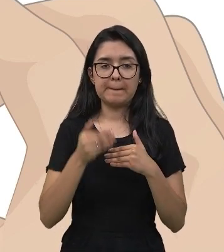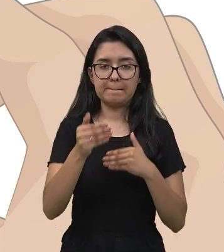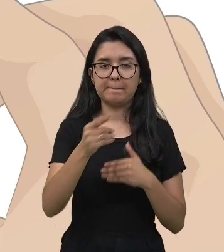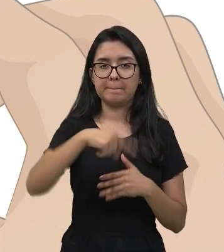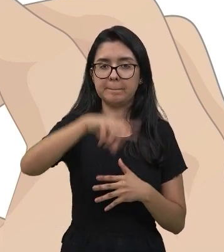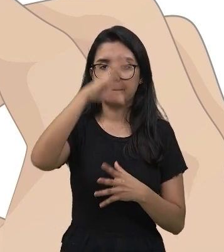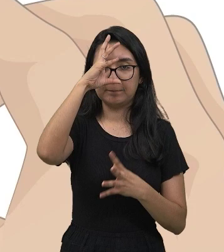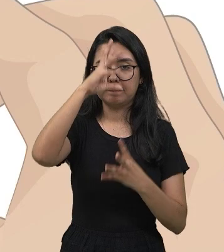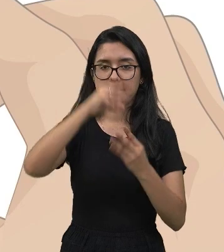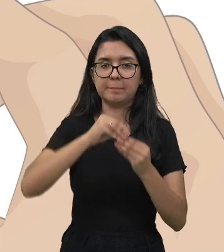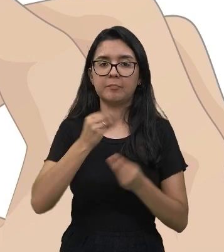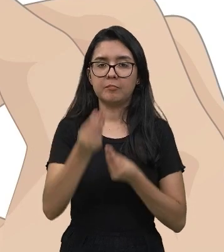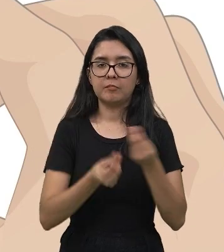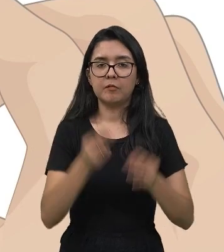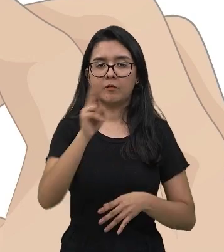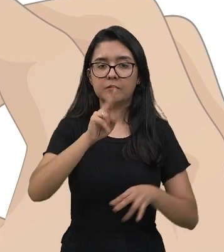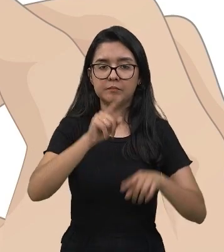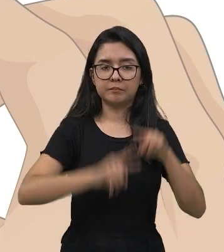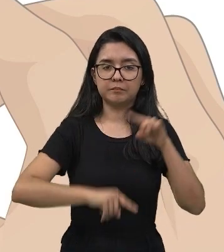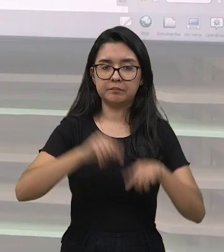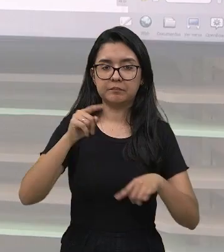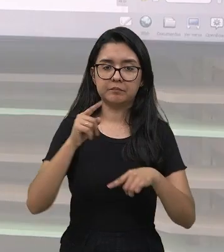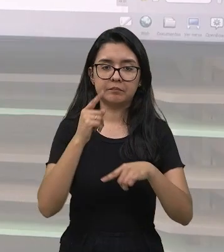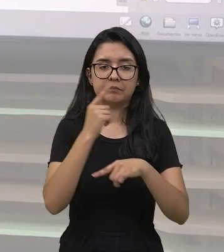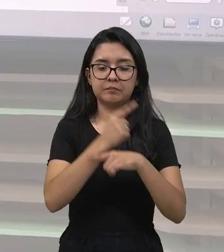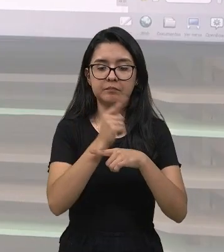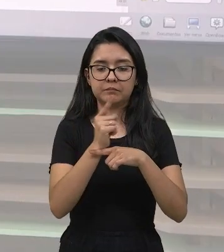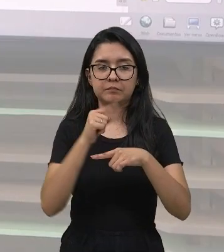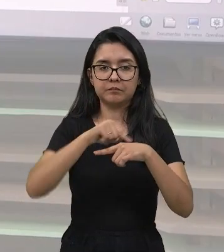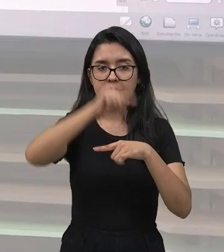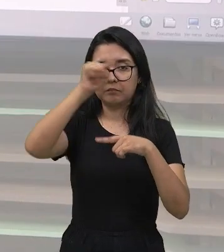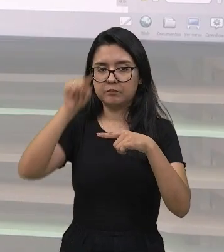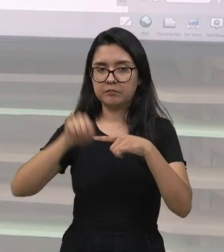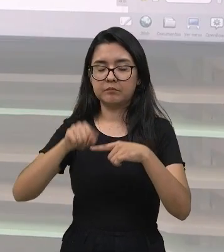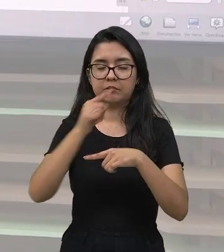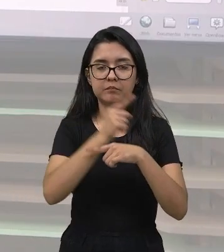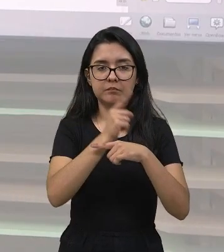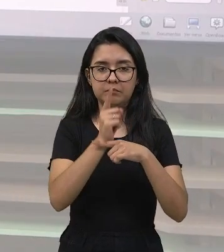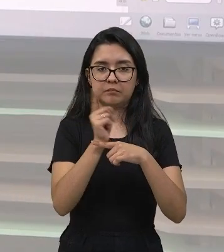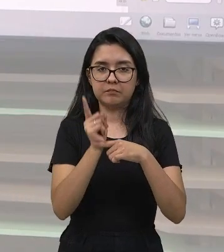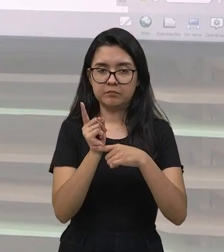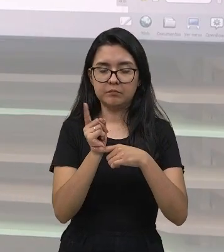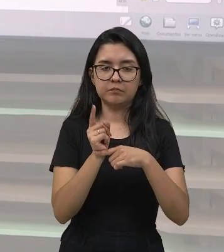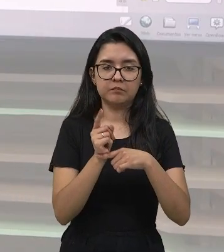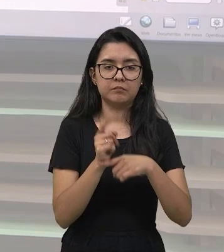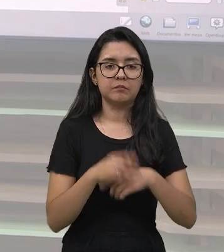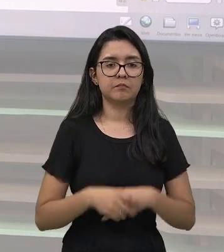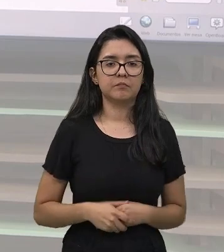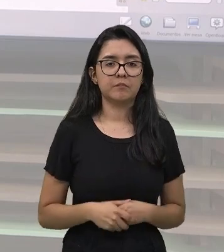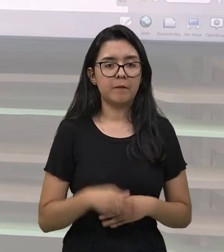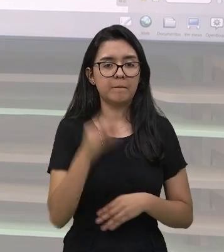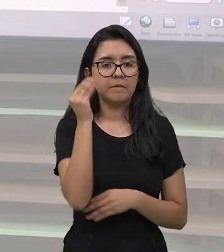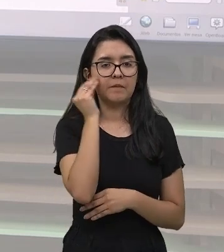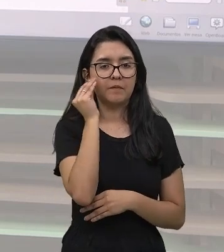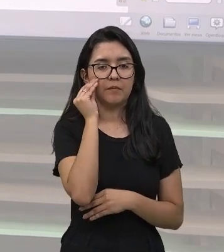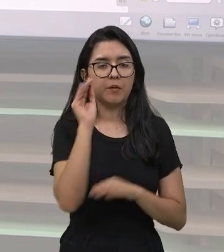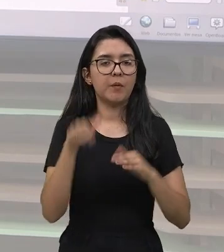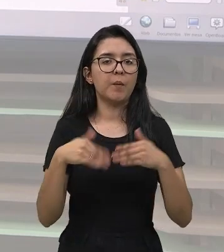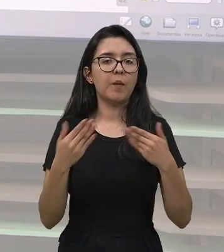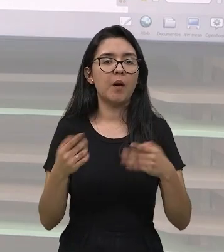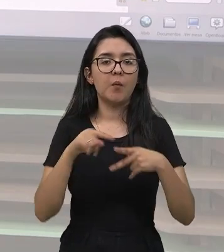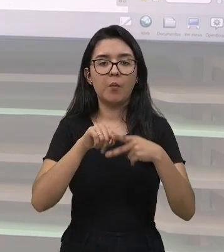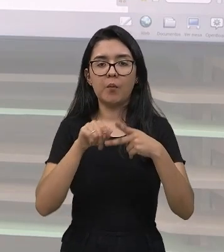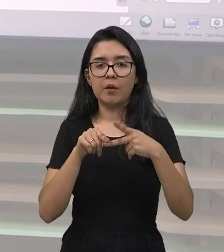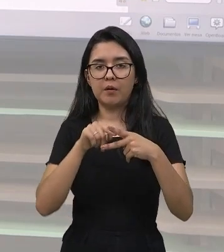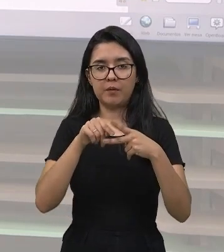aí, ó? Para usar o transferidor, posiciona direitinho e aí vem lá a linha de fé e depois você verifica aí